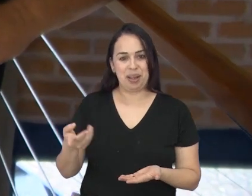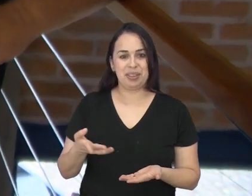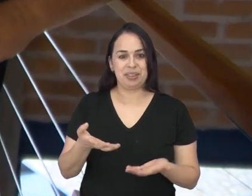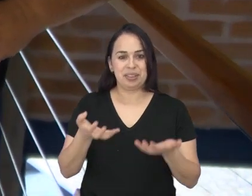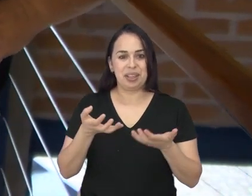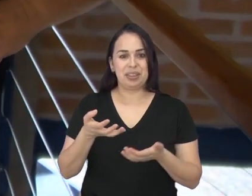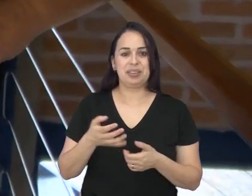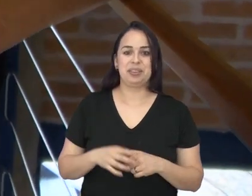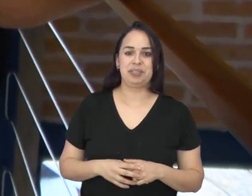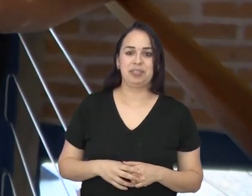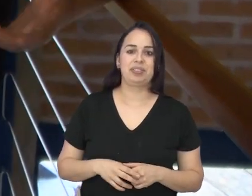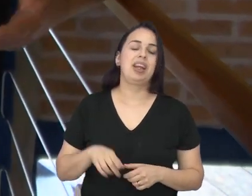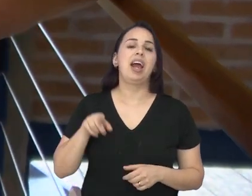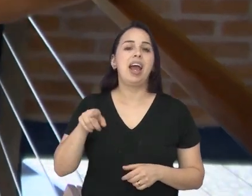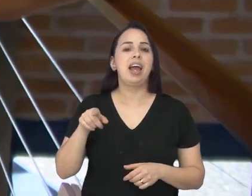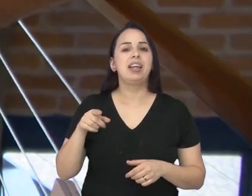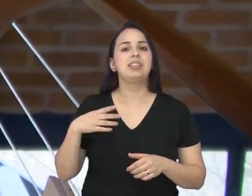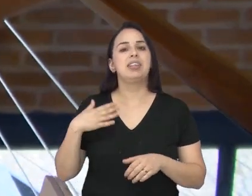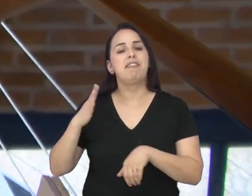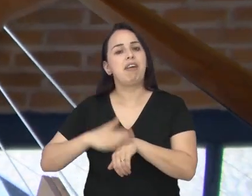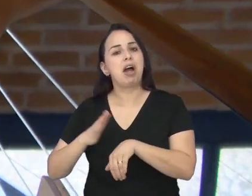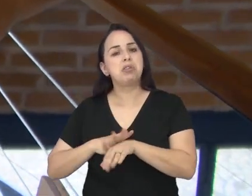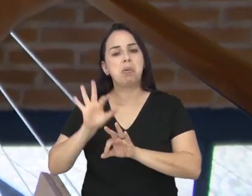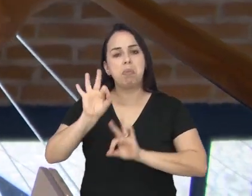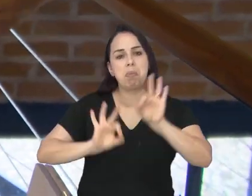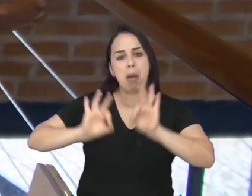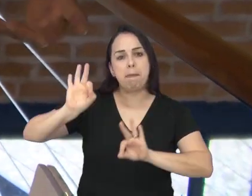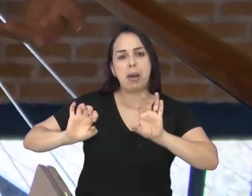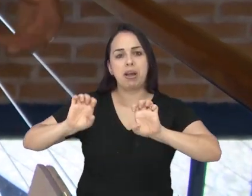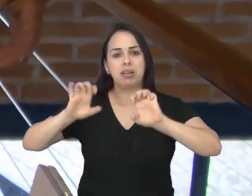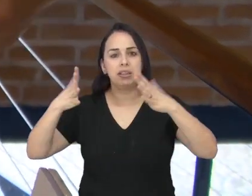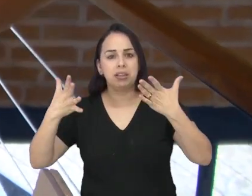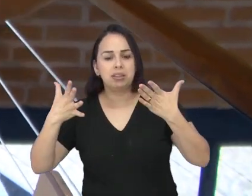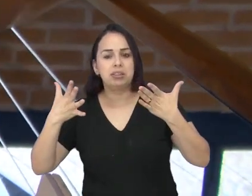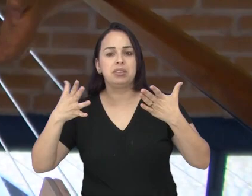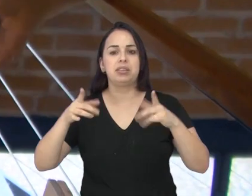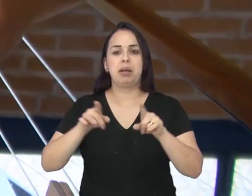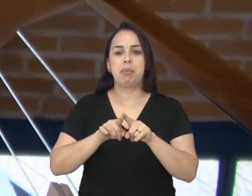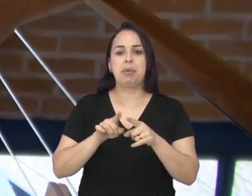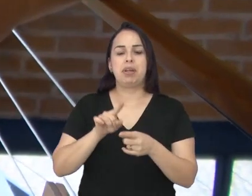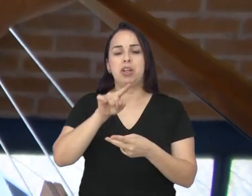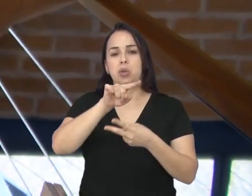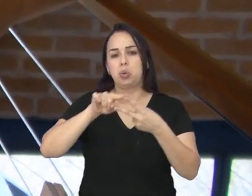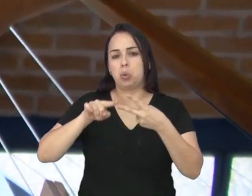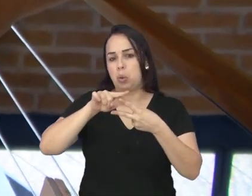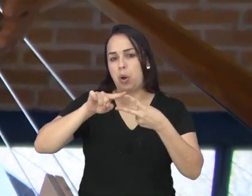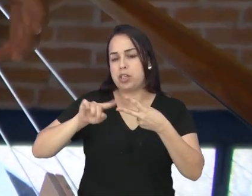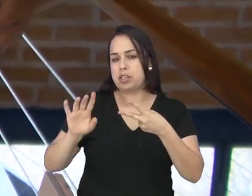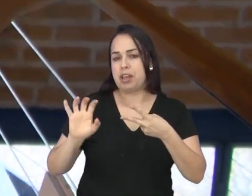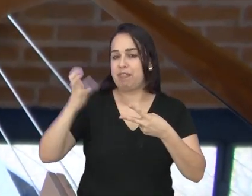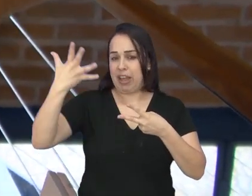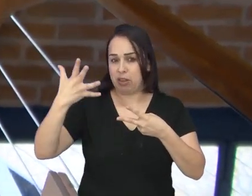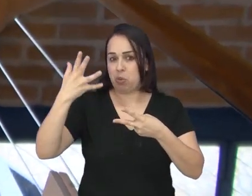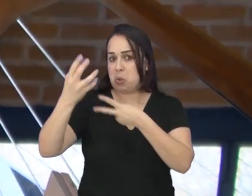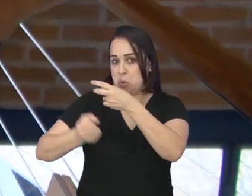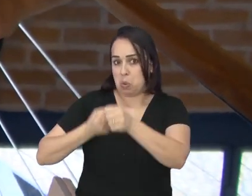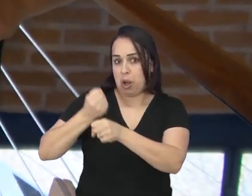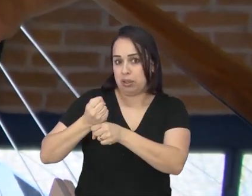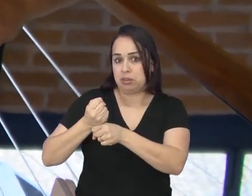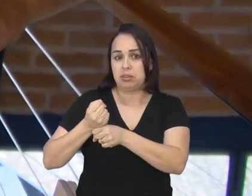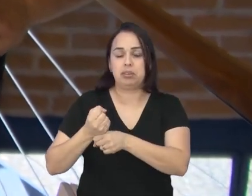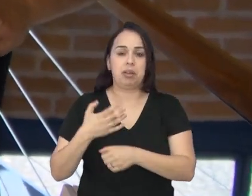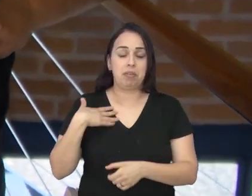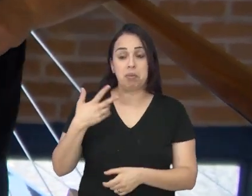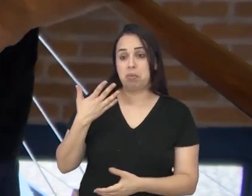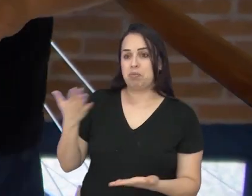A gente vai lá. E elas que promovem alguns eventos, como a bodega, que são 2 ou 3 vezes por ano e outras coisas. Não,